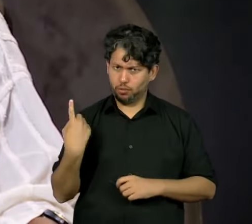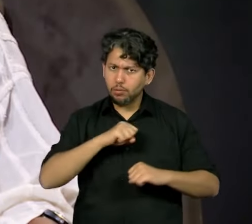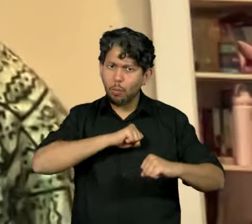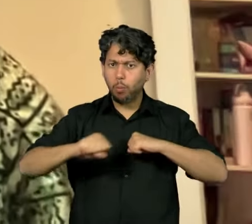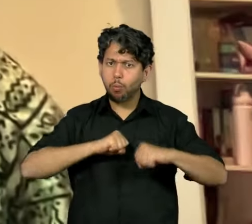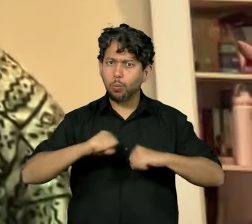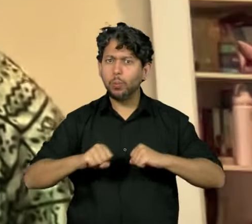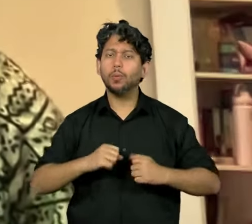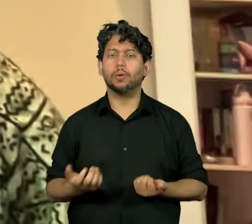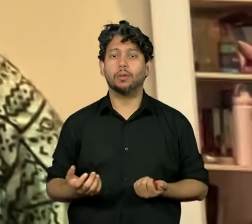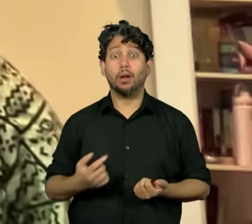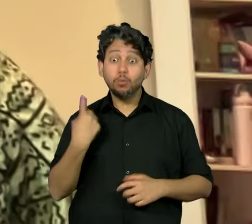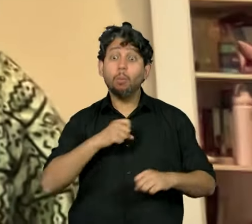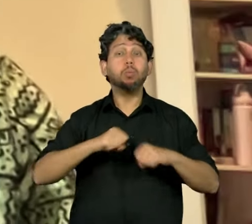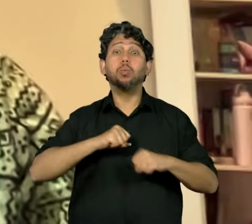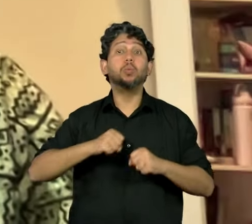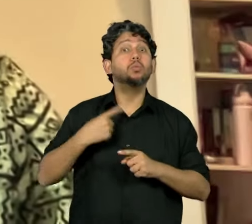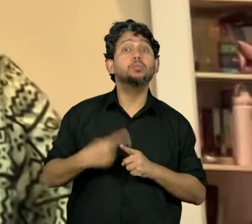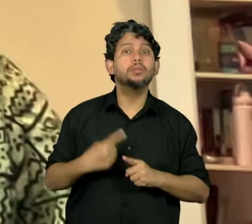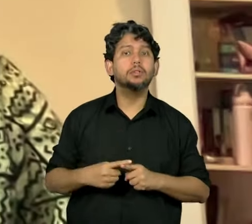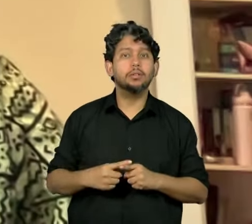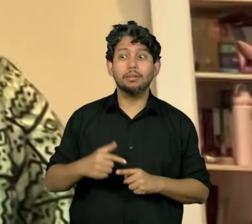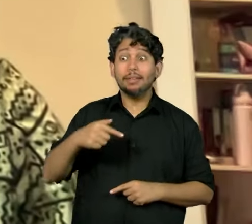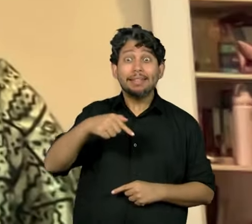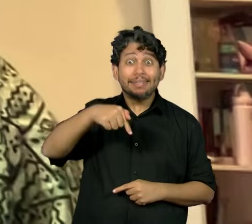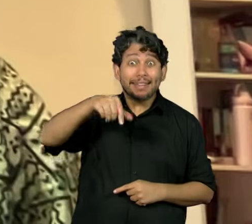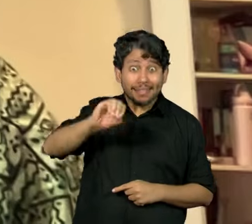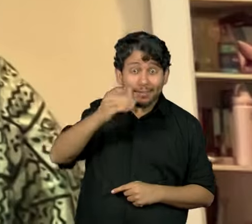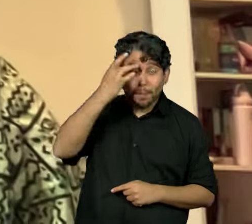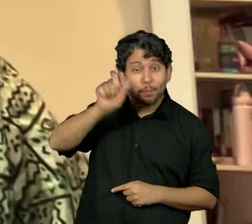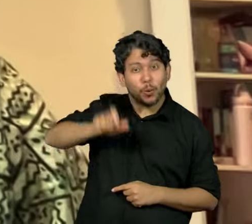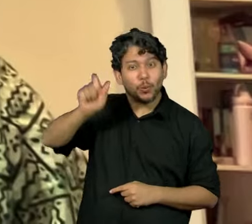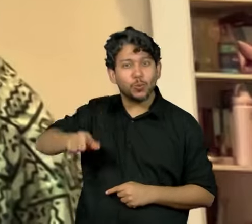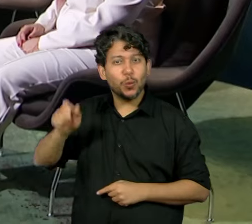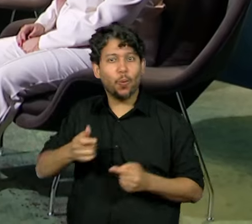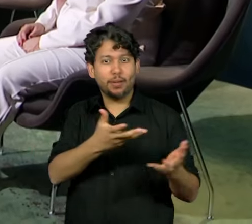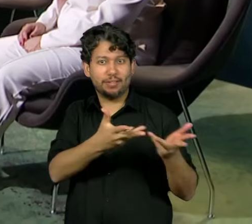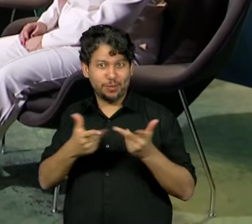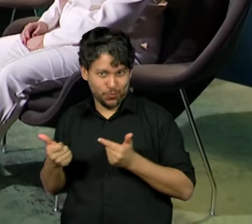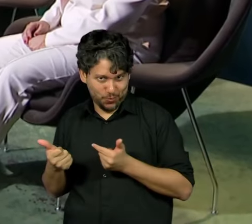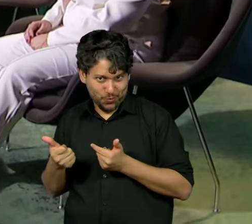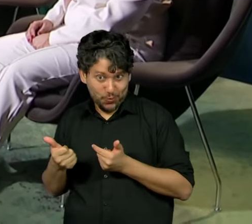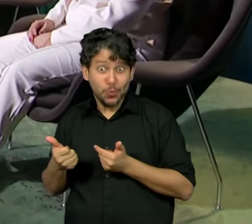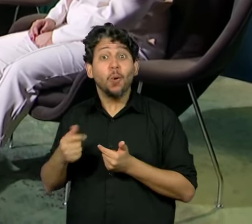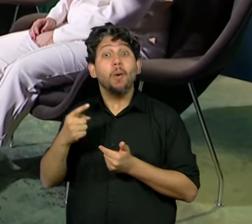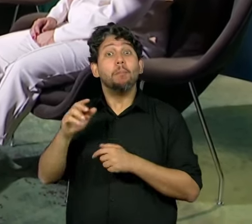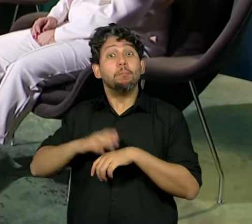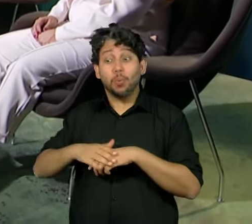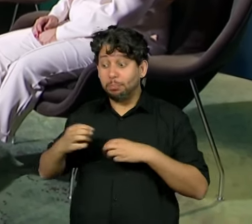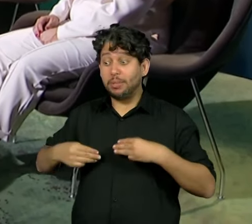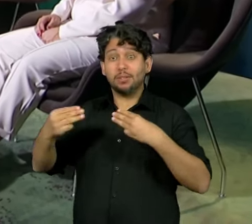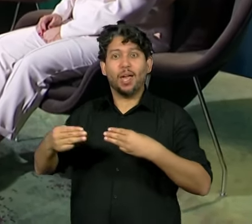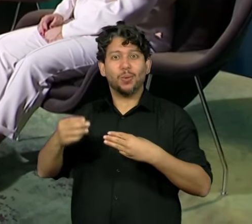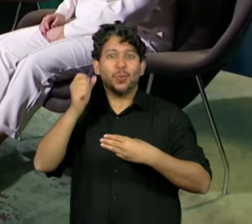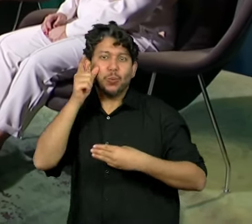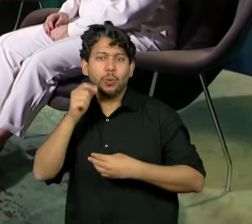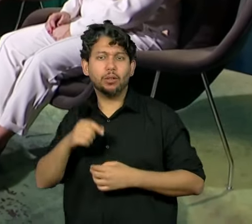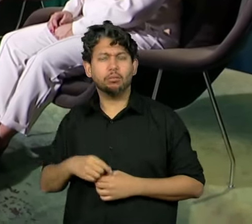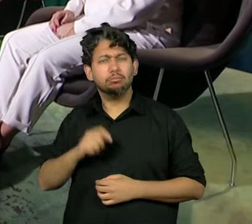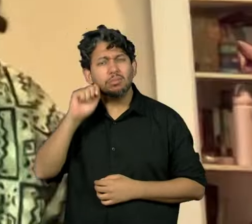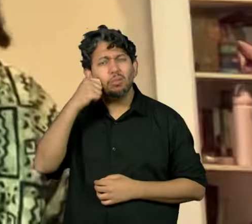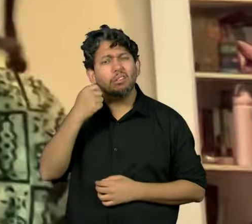né? O nosso barulho foi porque 70 escritores foram convidados pelo Ministério da Cultura da época e apenas um